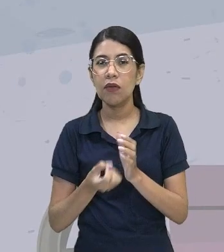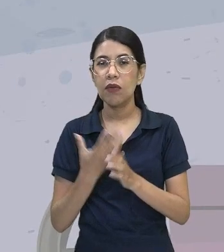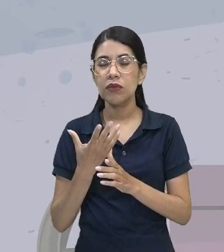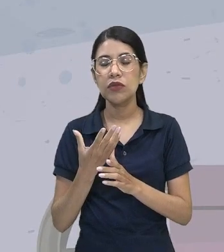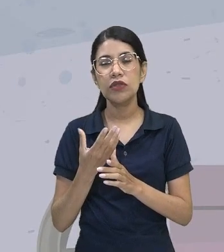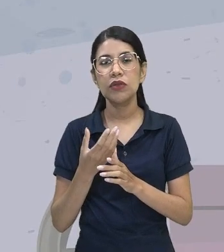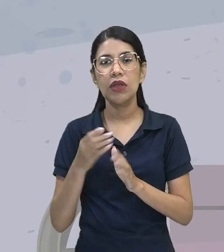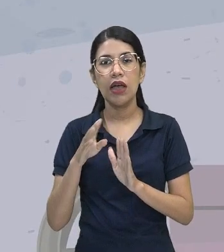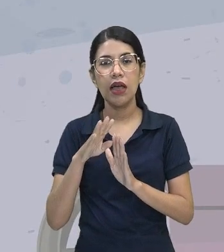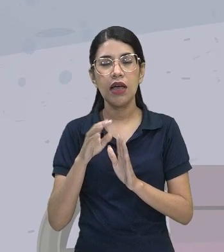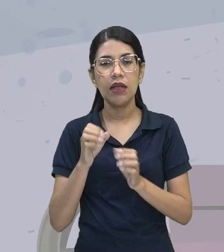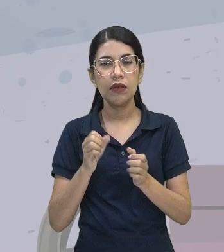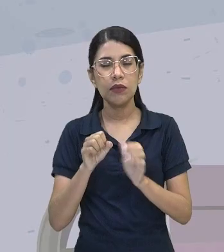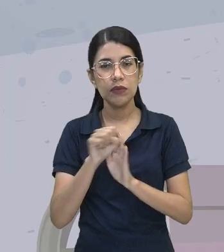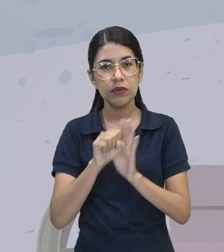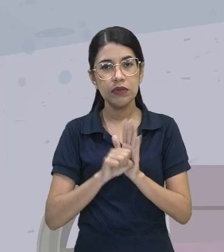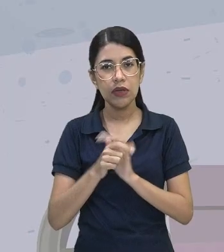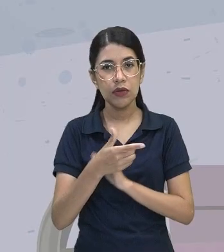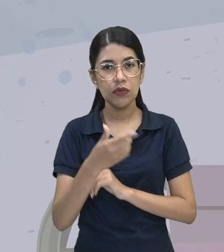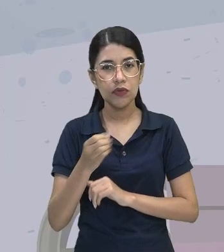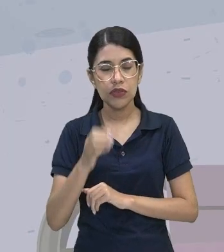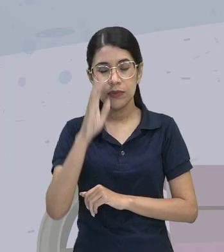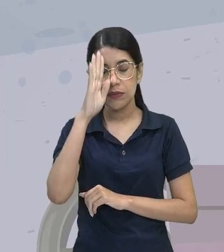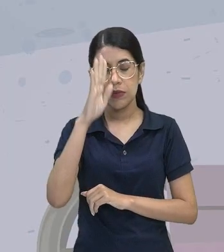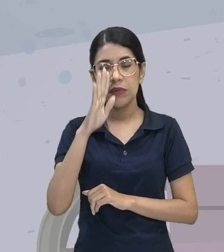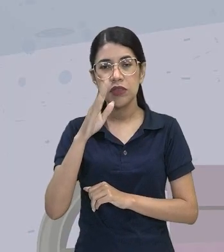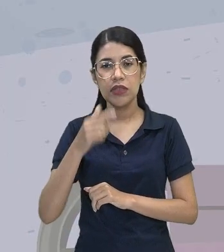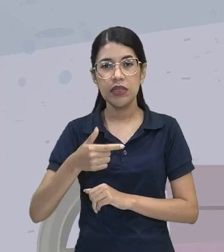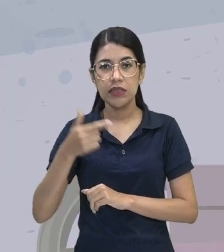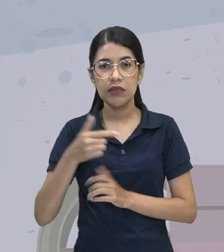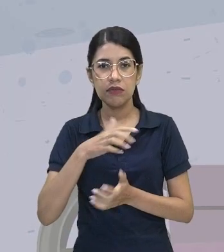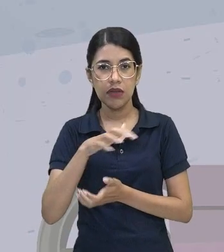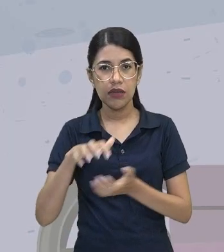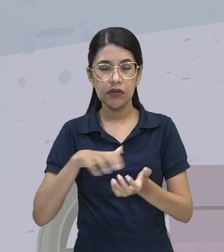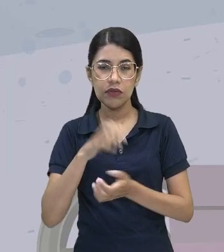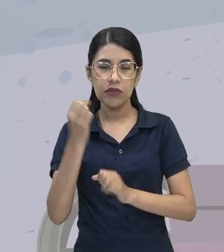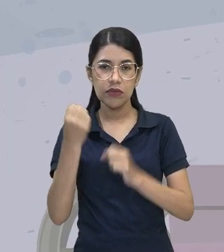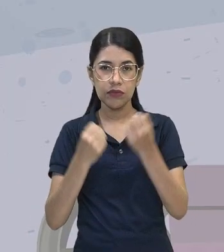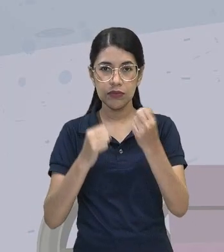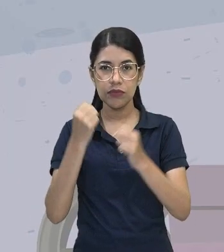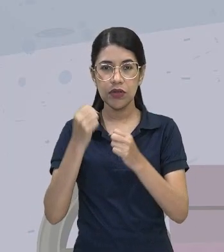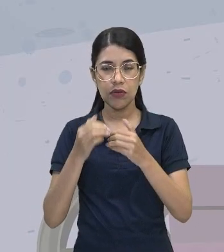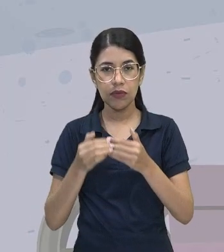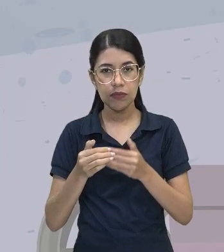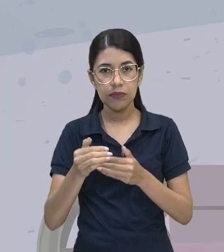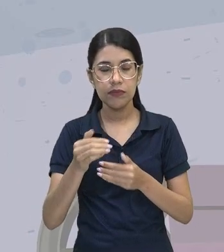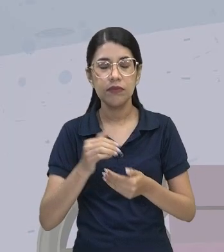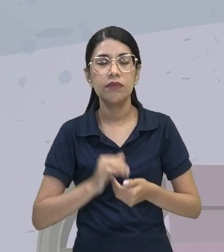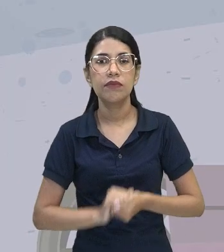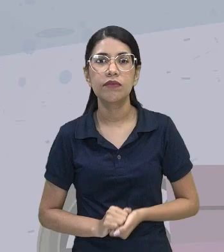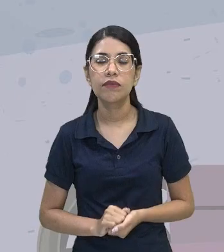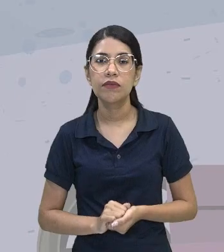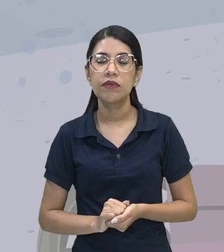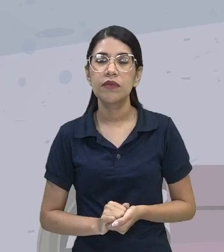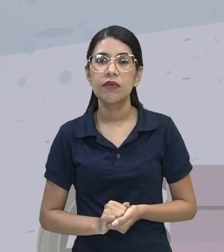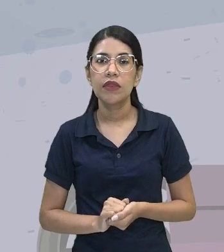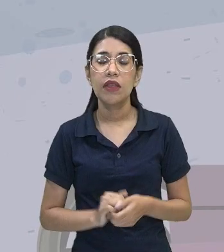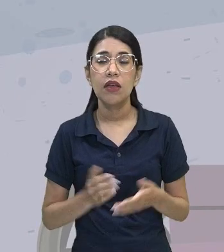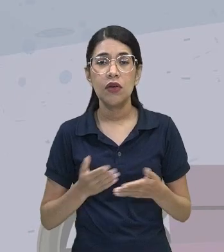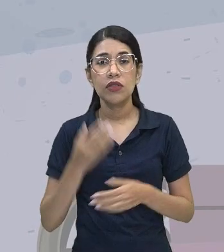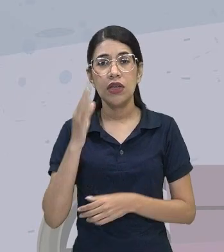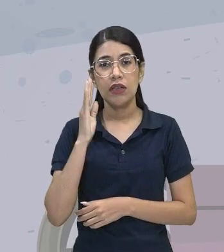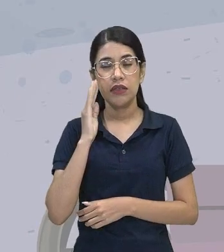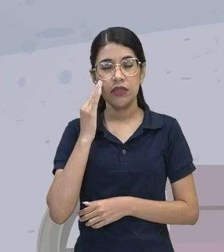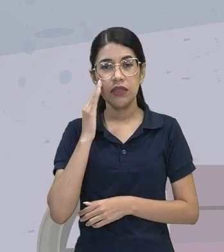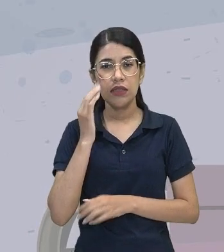XX, principalmente com o advento da segunda revolução industrial, ok? A gente está aprendendo,